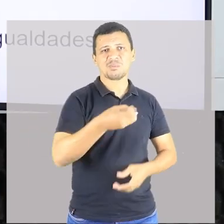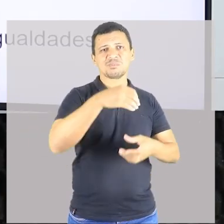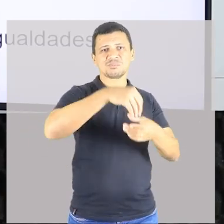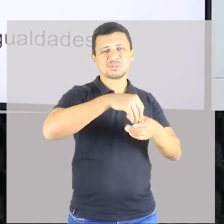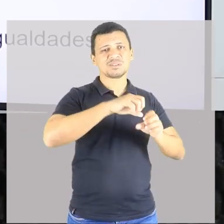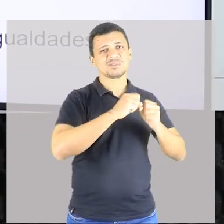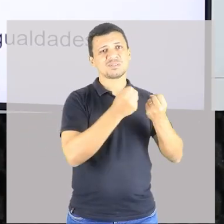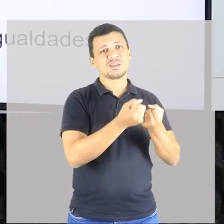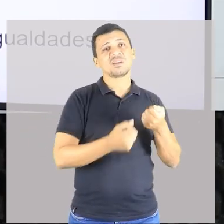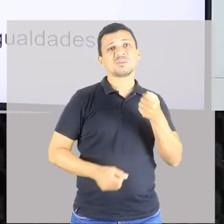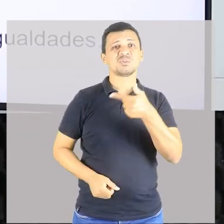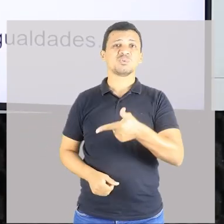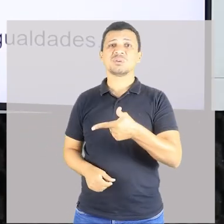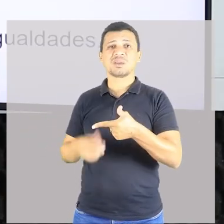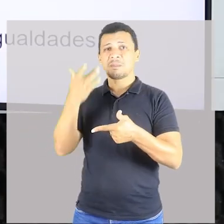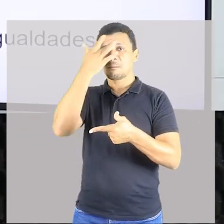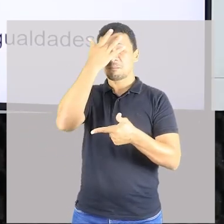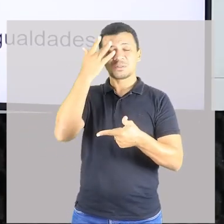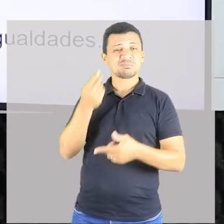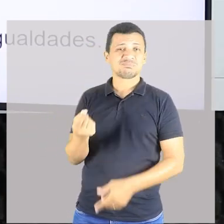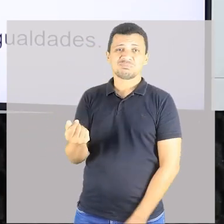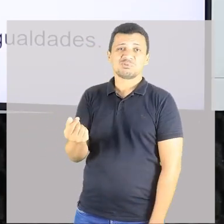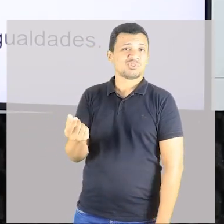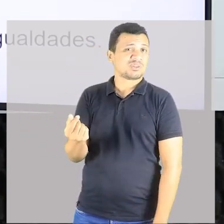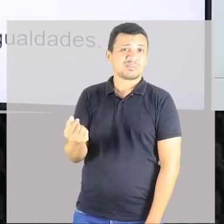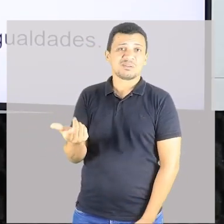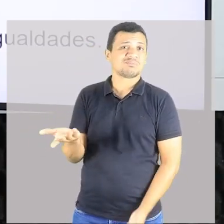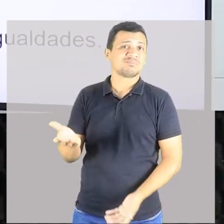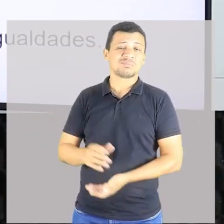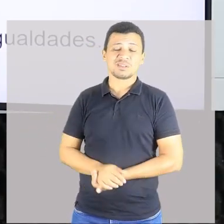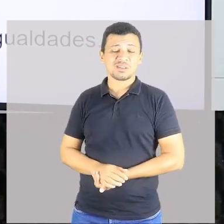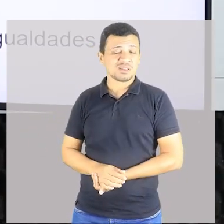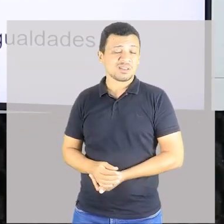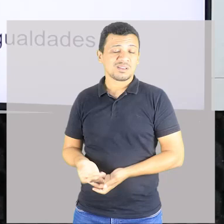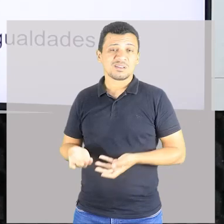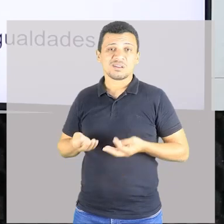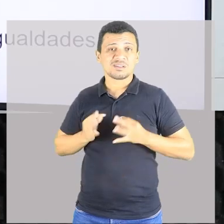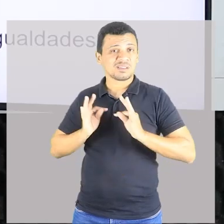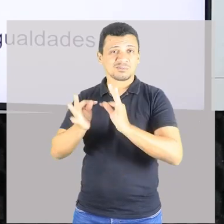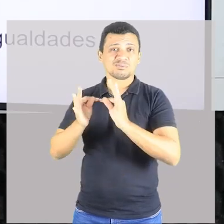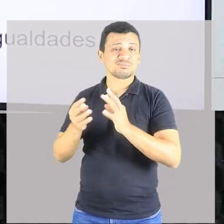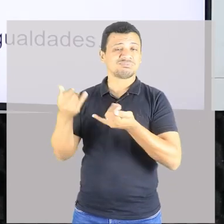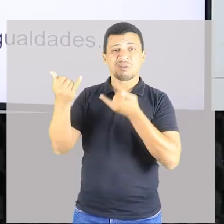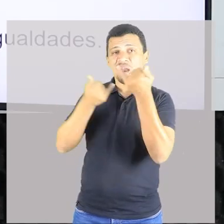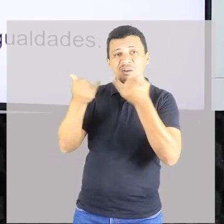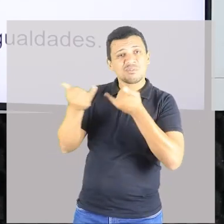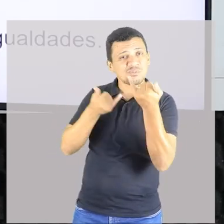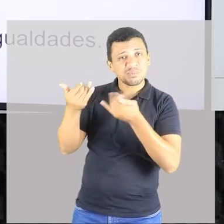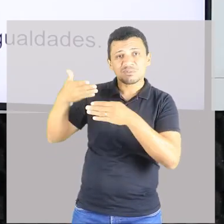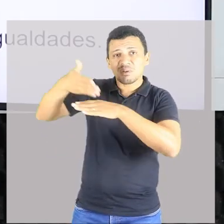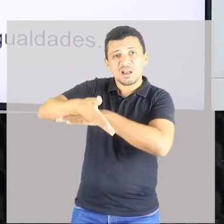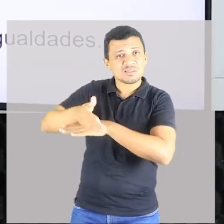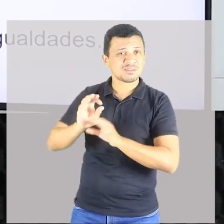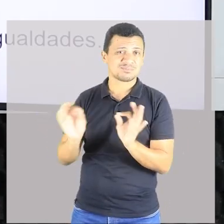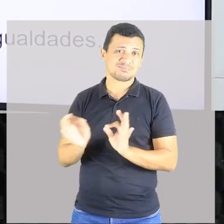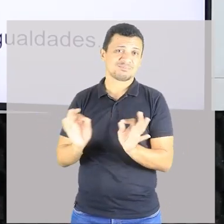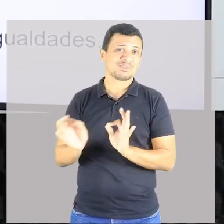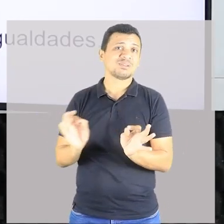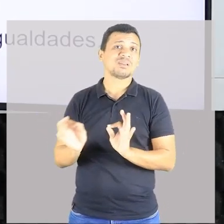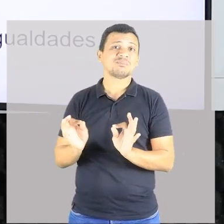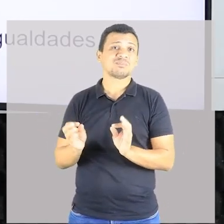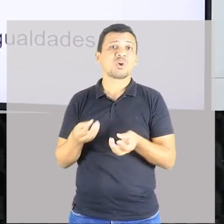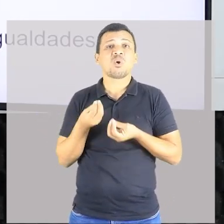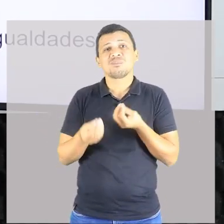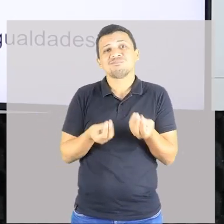do que aquelas pessoas que são excluídas, que não têm acesso ao capital, não têm acesso às informações, não têm acesso aos benefícios da